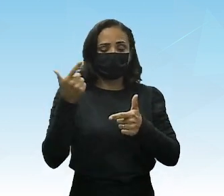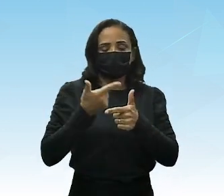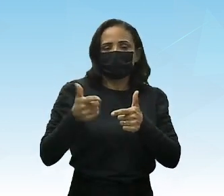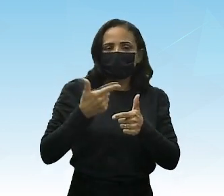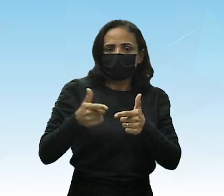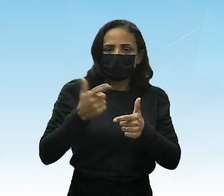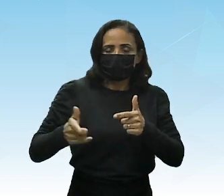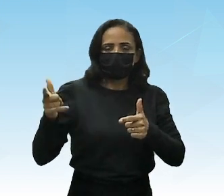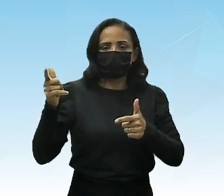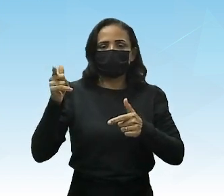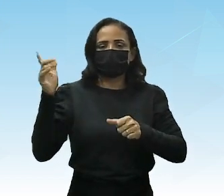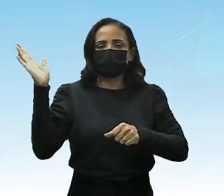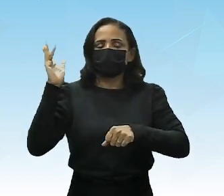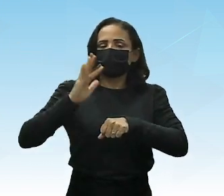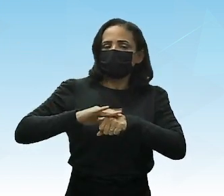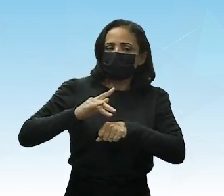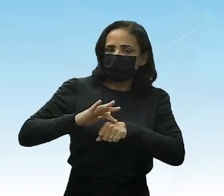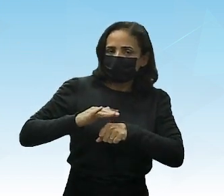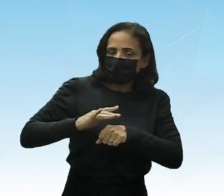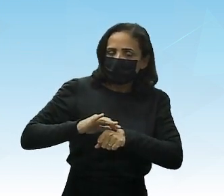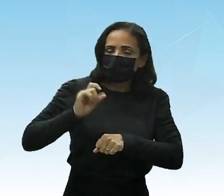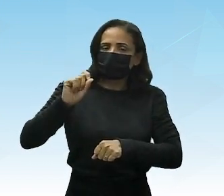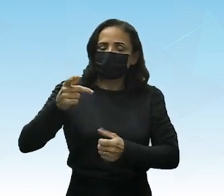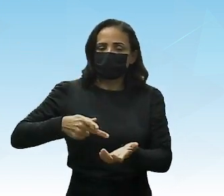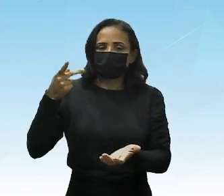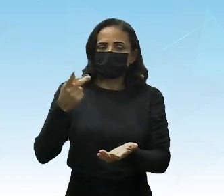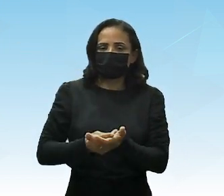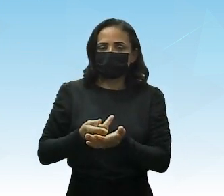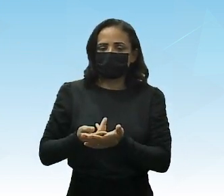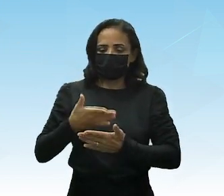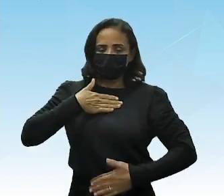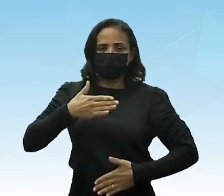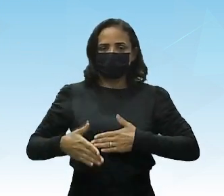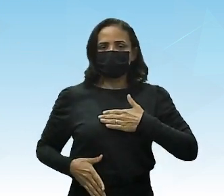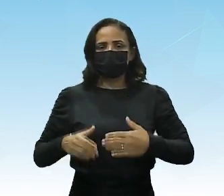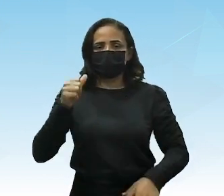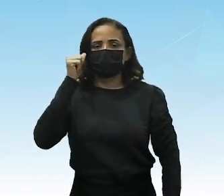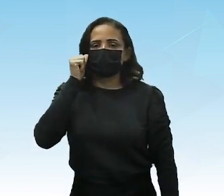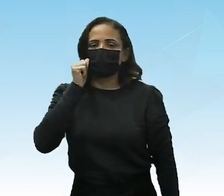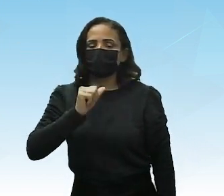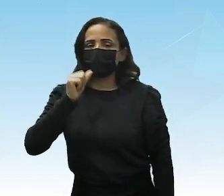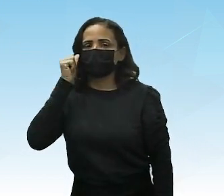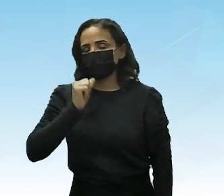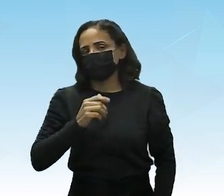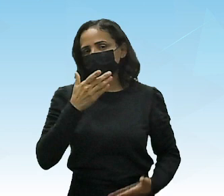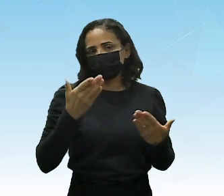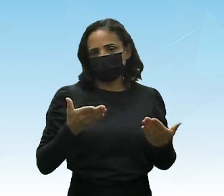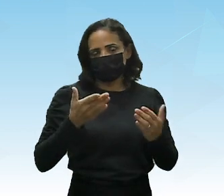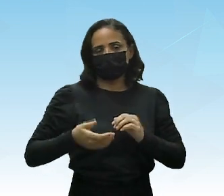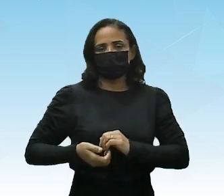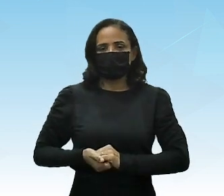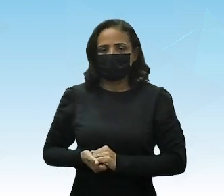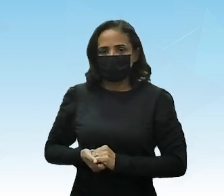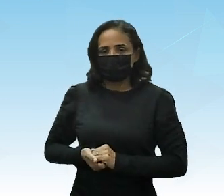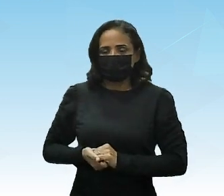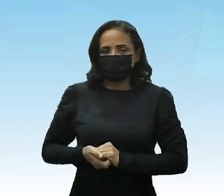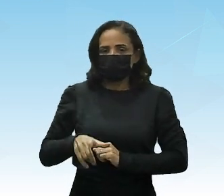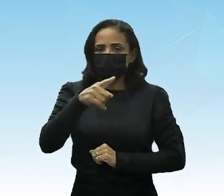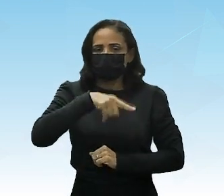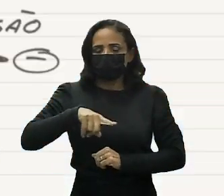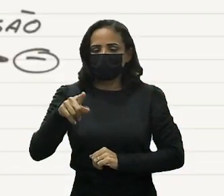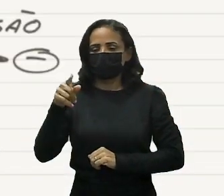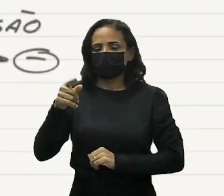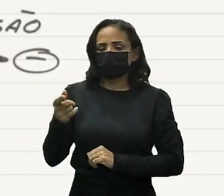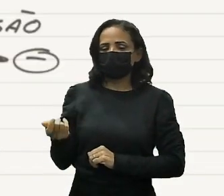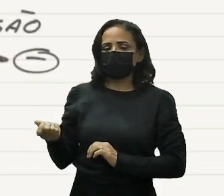essa mulher ela vai ser estimulada. Agora, se ela foi estimulada antes de ser mãe, então a primeira criança positiva